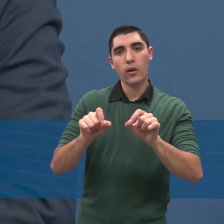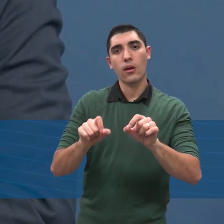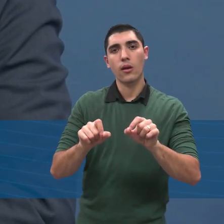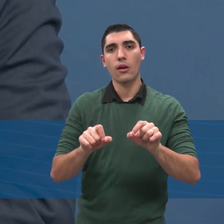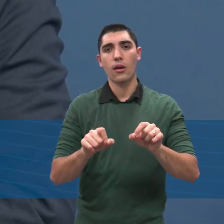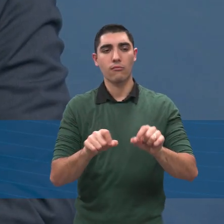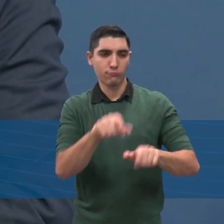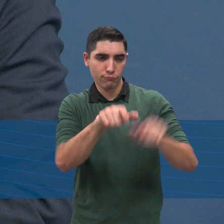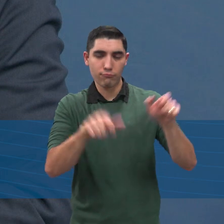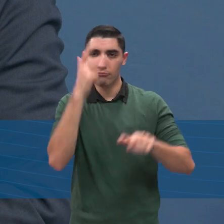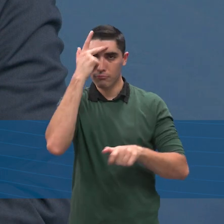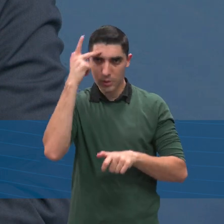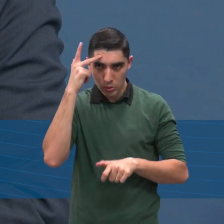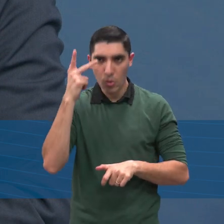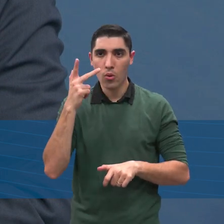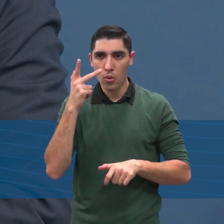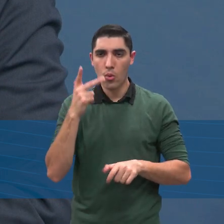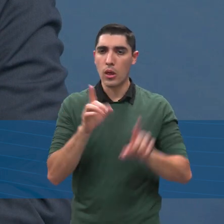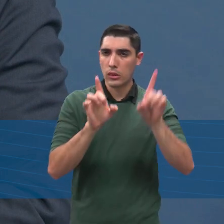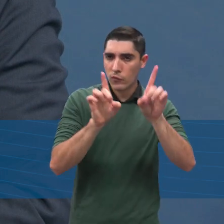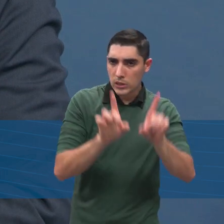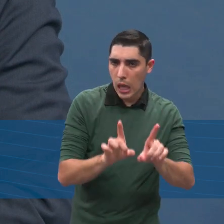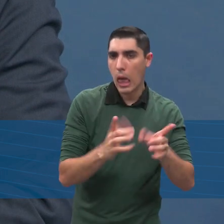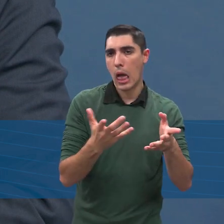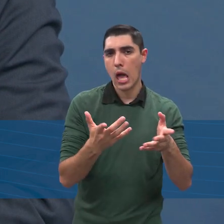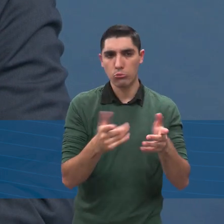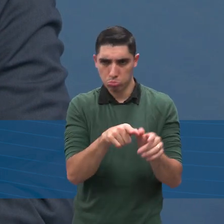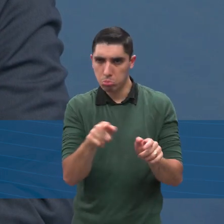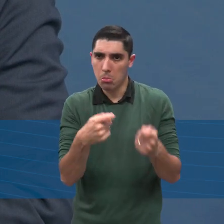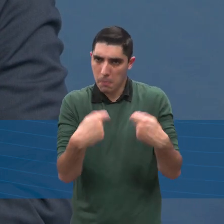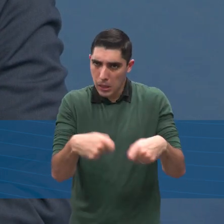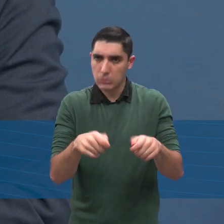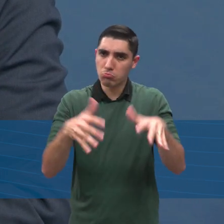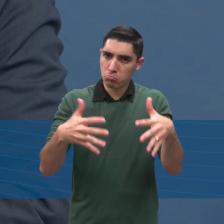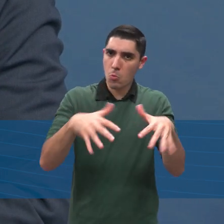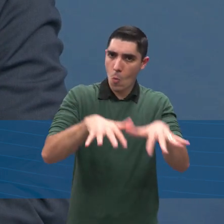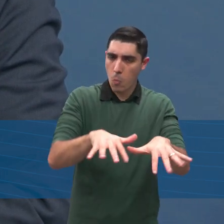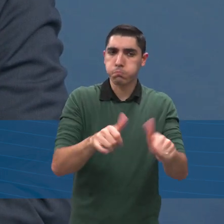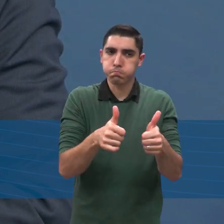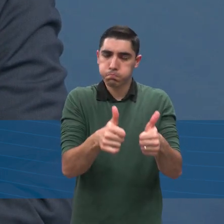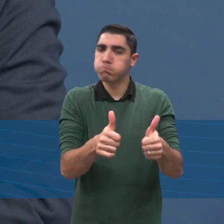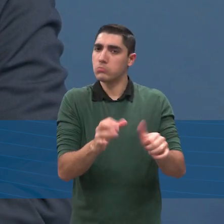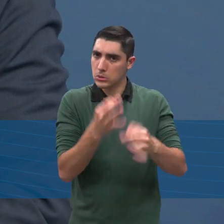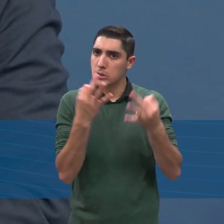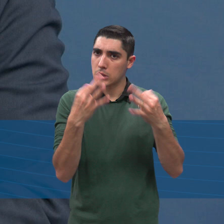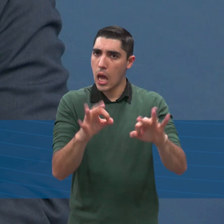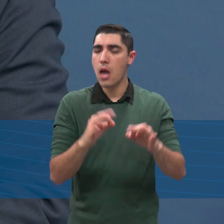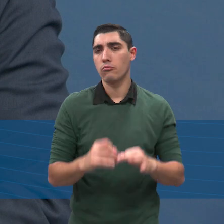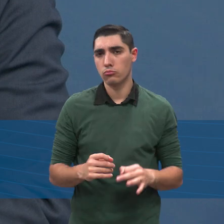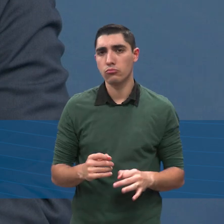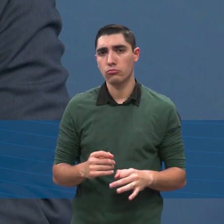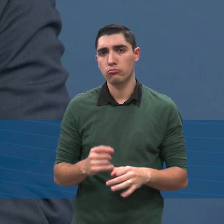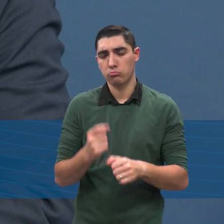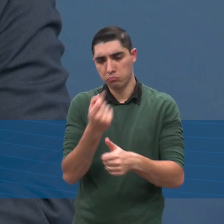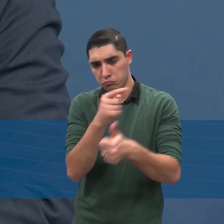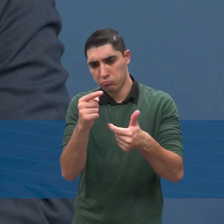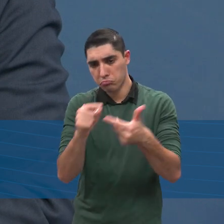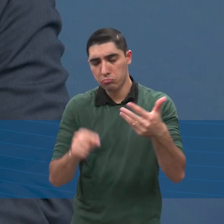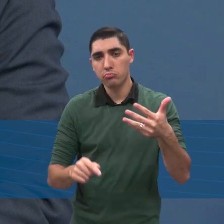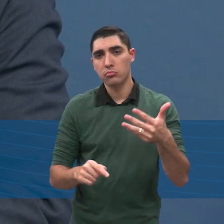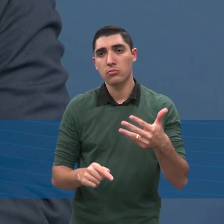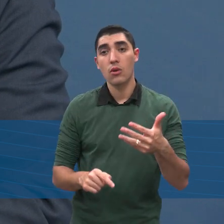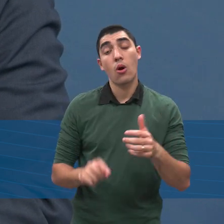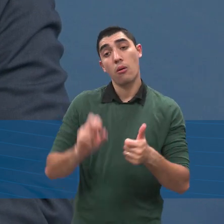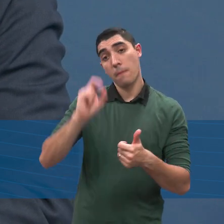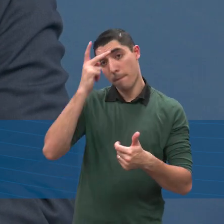tanto para pessoas com necessidades especiais, né? Você pode pensar